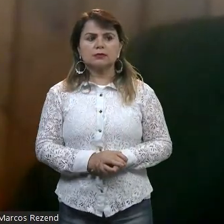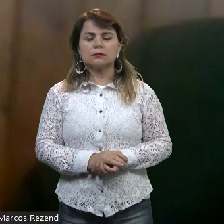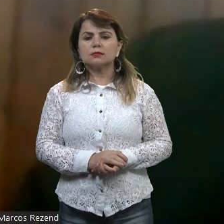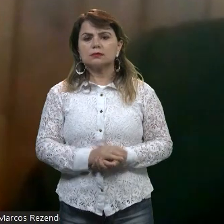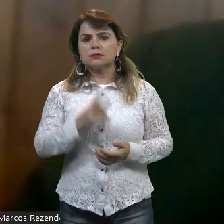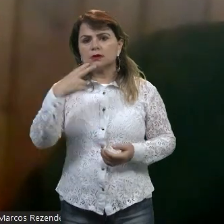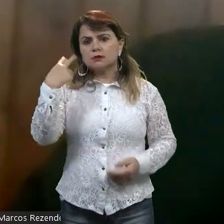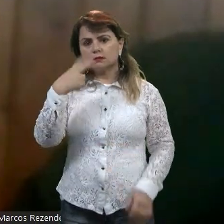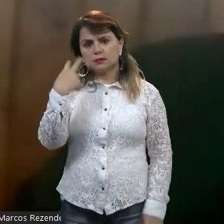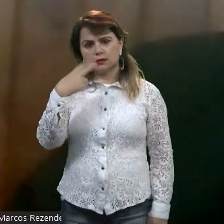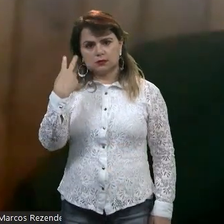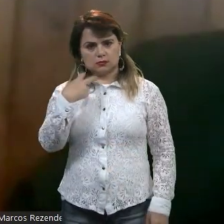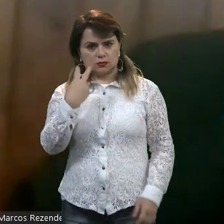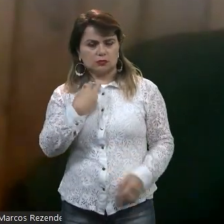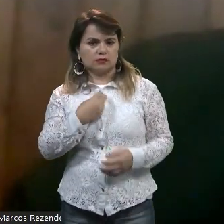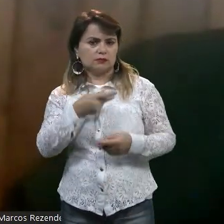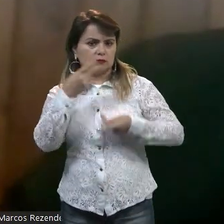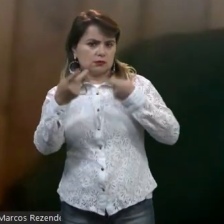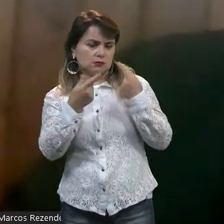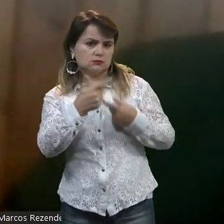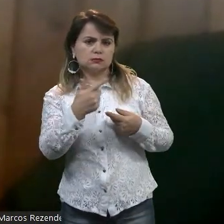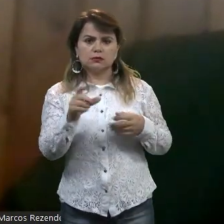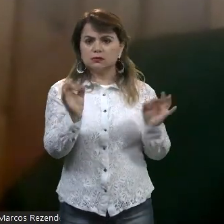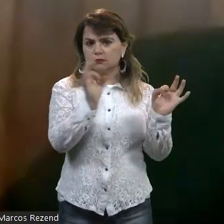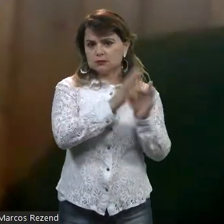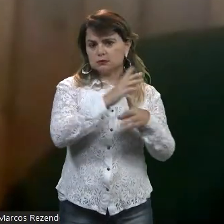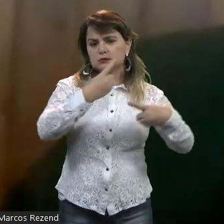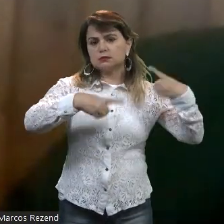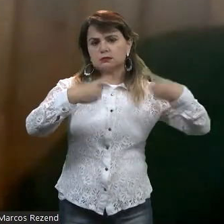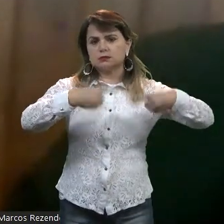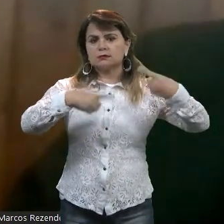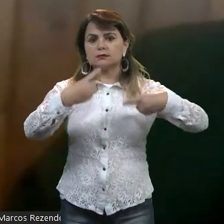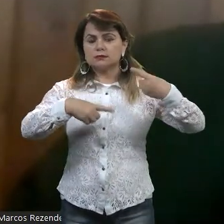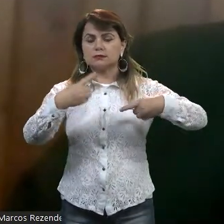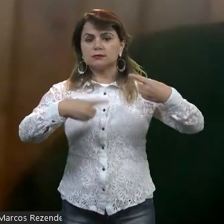Não havendo vereadores inscritos para o debate, encerramos a discussão